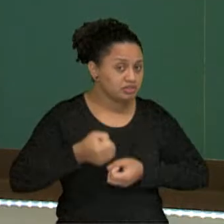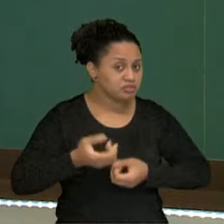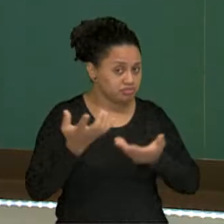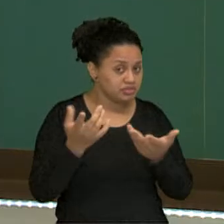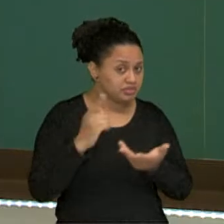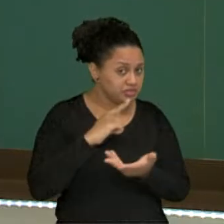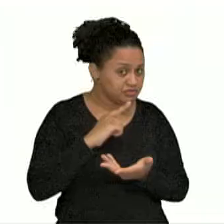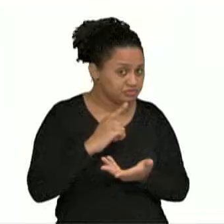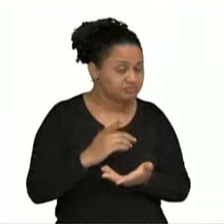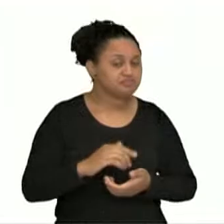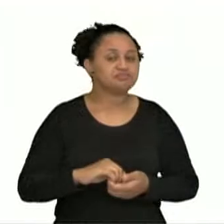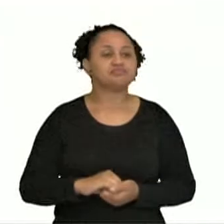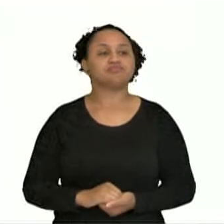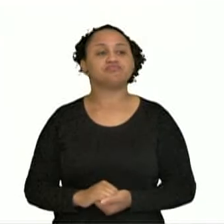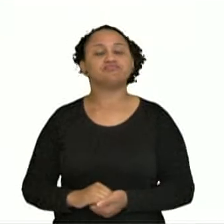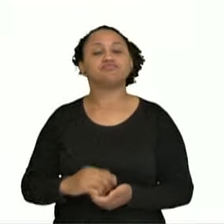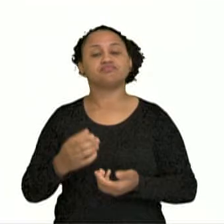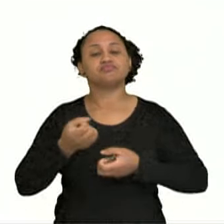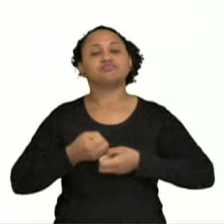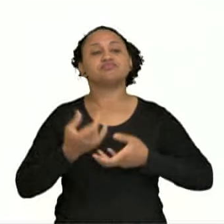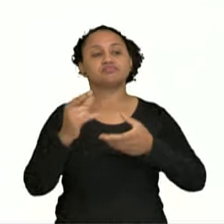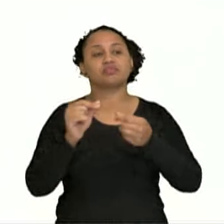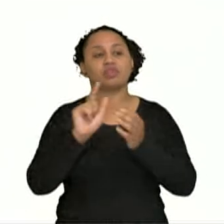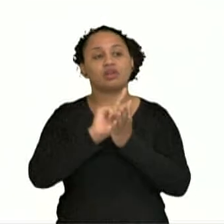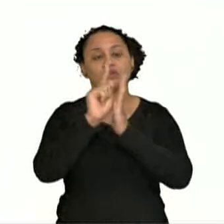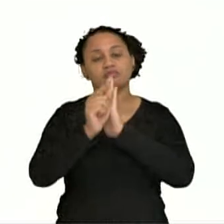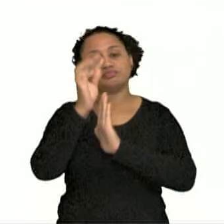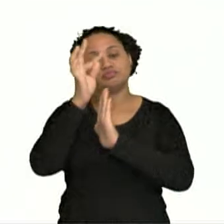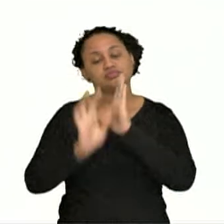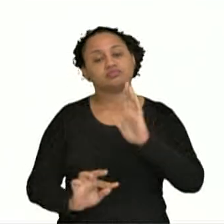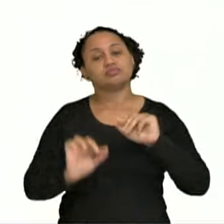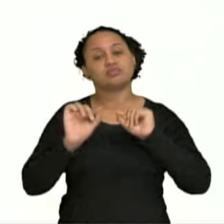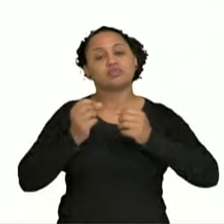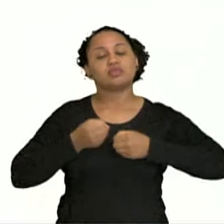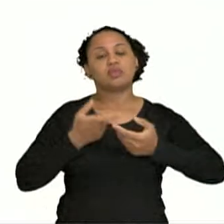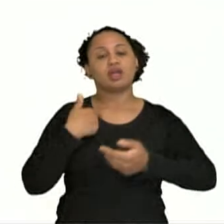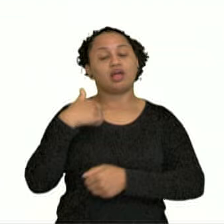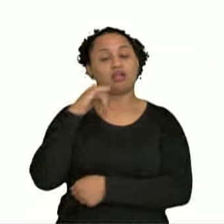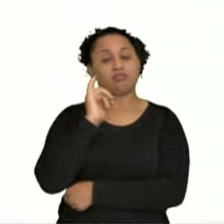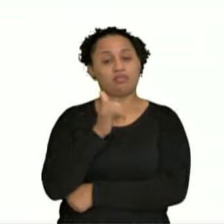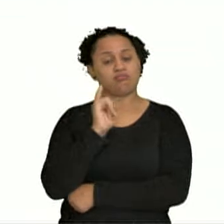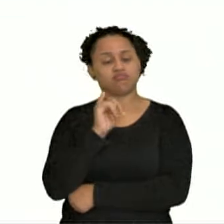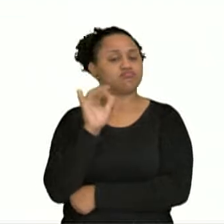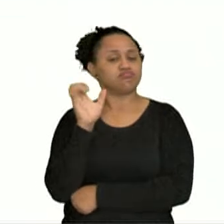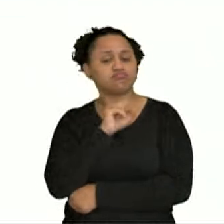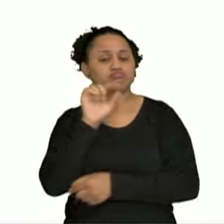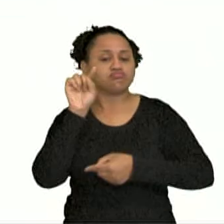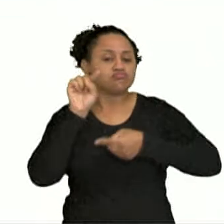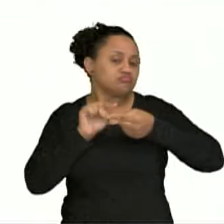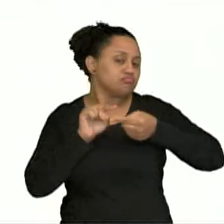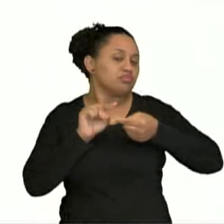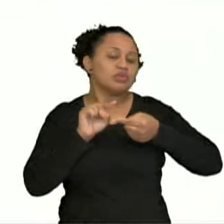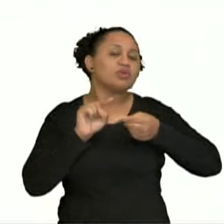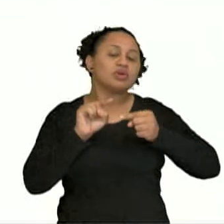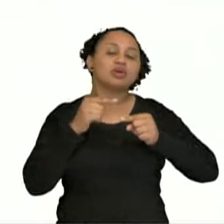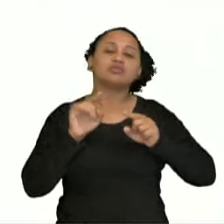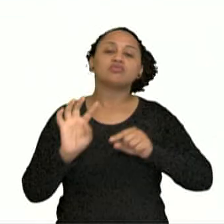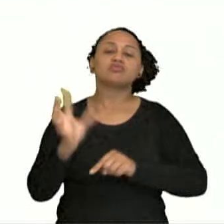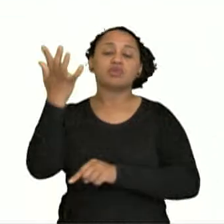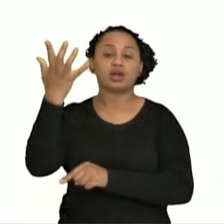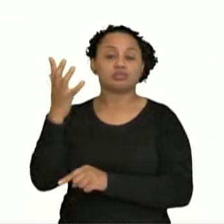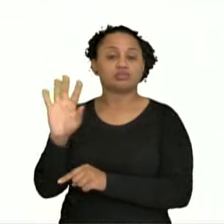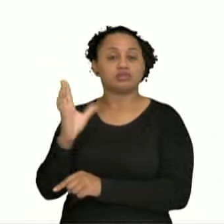O depoimento. Então, esse gênero textual depoimento é uma narrativa breve de um fato